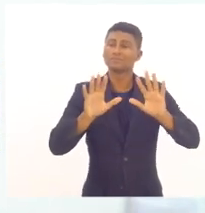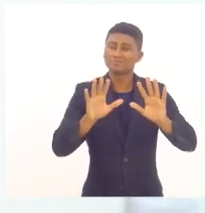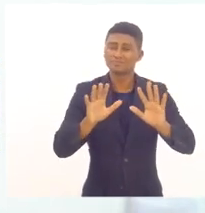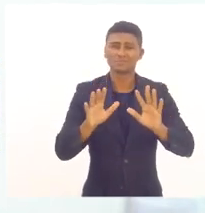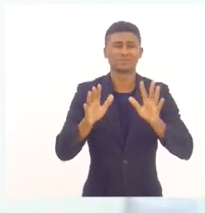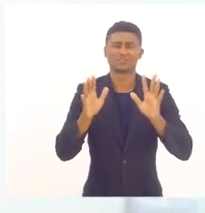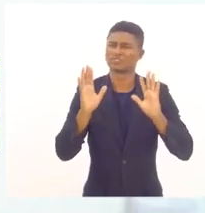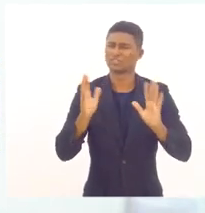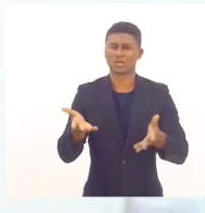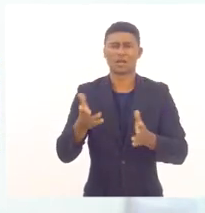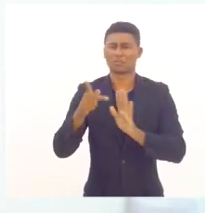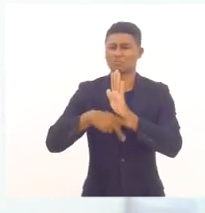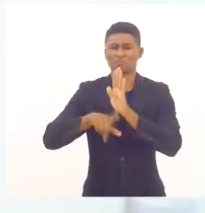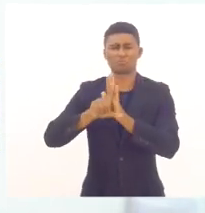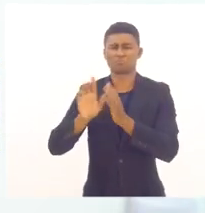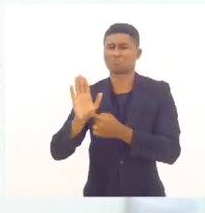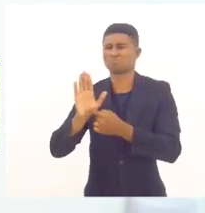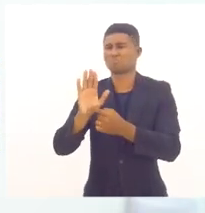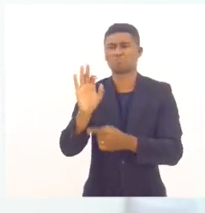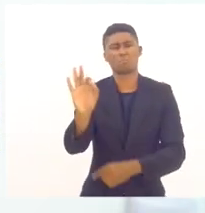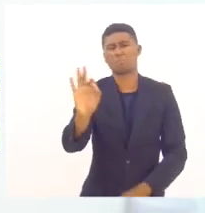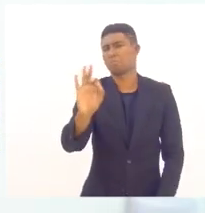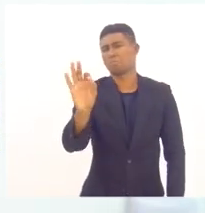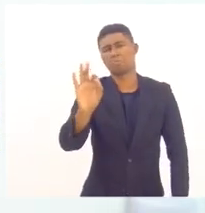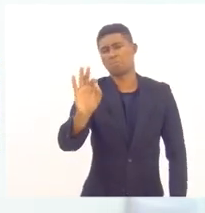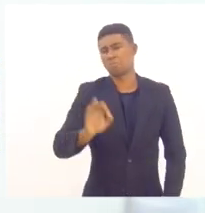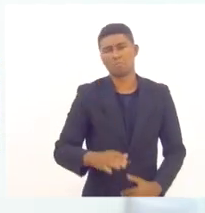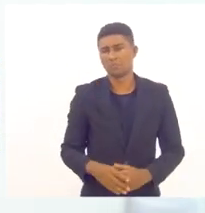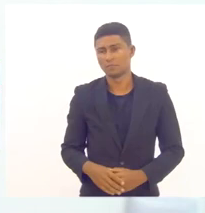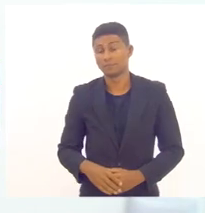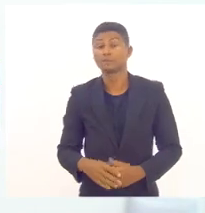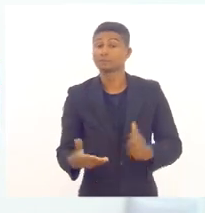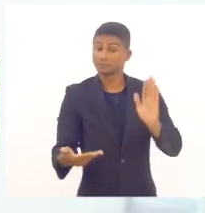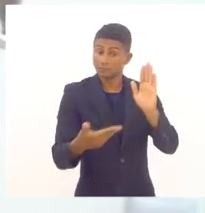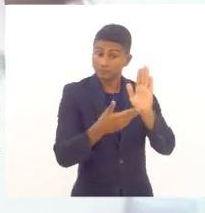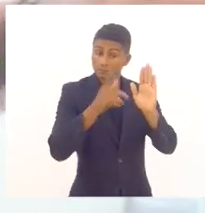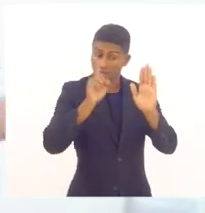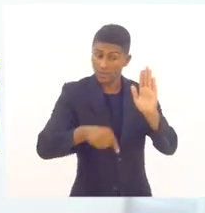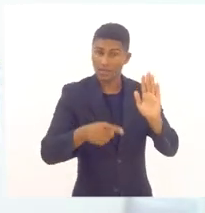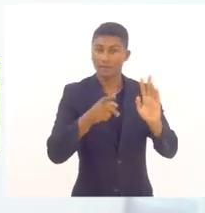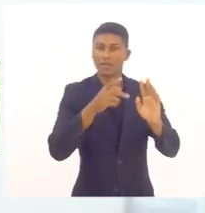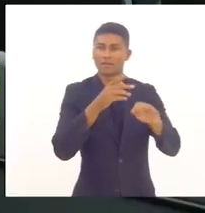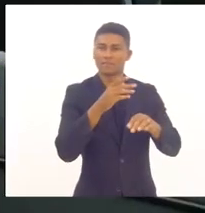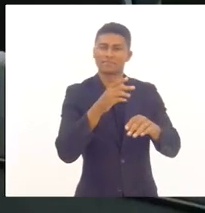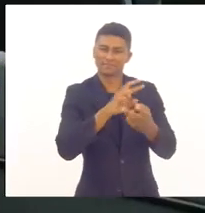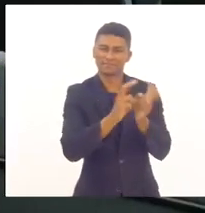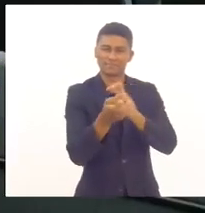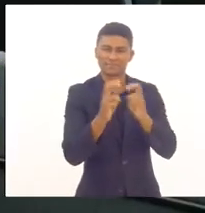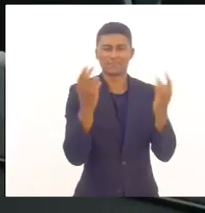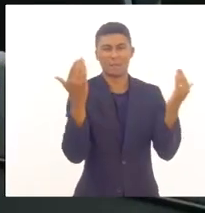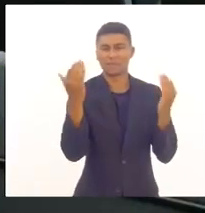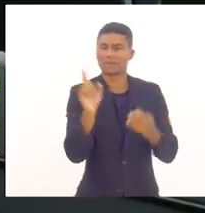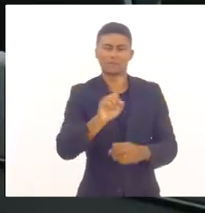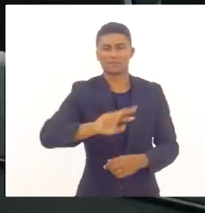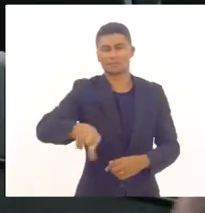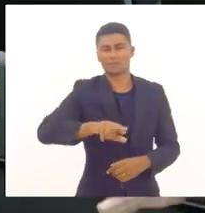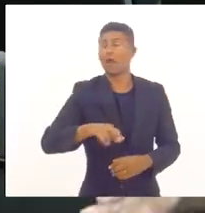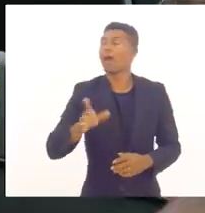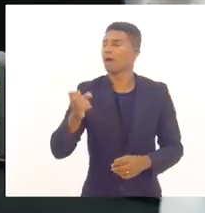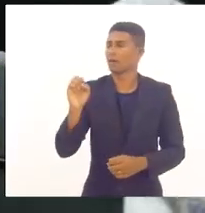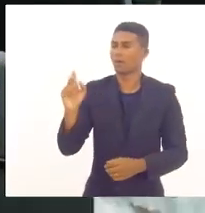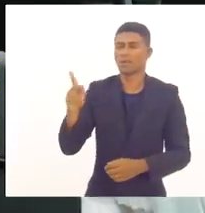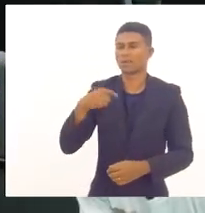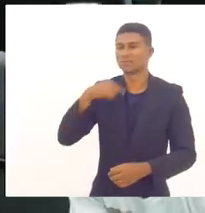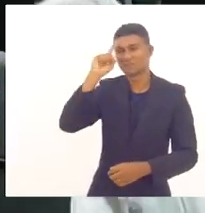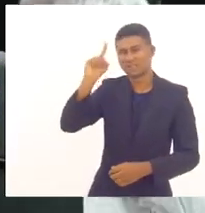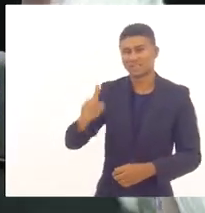nem deu entrada ainda. Entendi. Essa que deu entrada não é sobre a capoterapia. Porque eu não entendi, por isso que eu agora perguntei. Não foi até bom, porque aí eu aproveitei